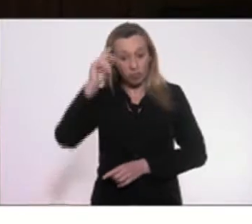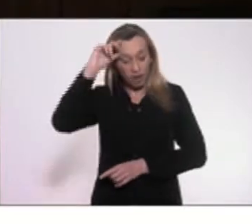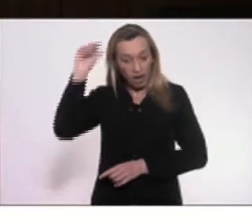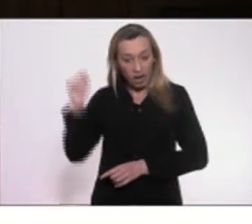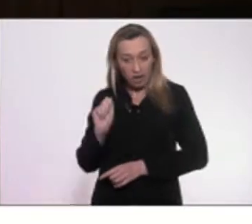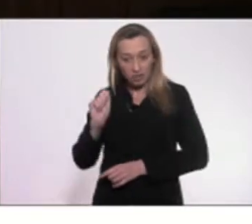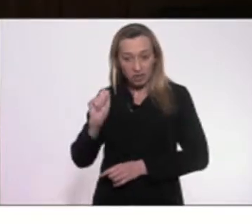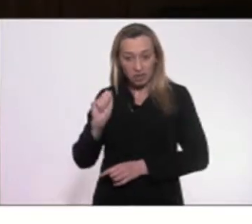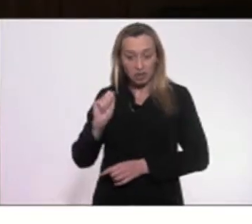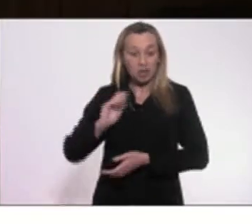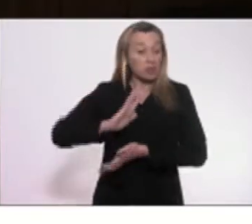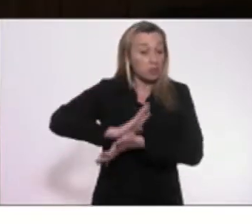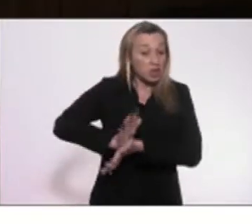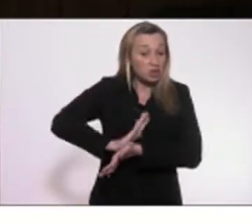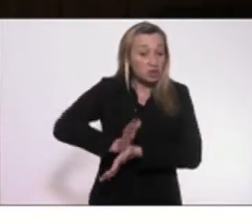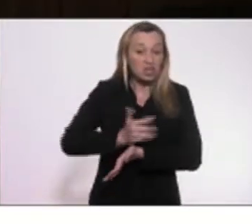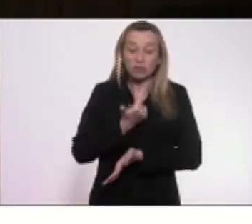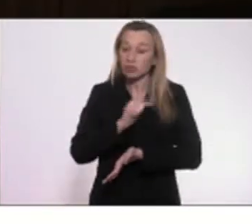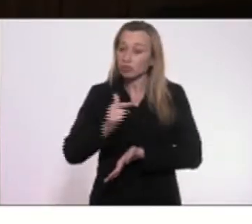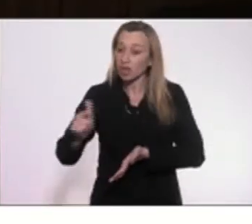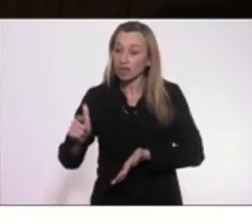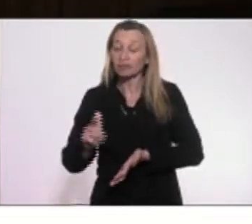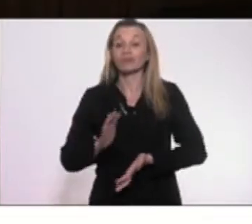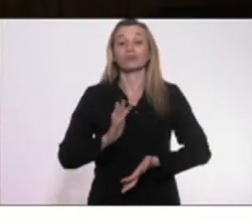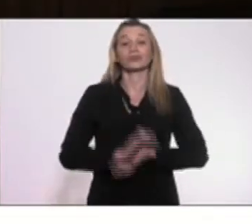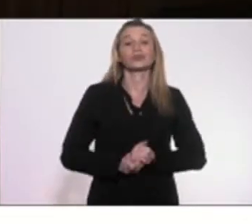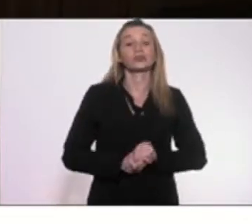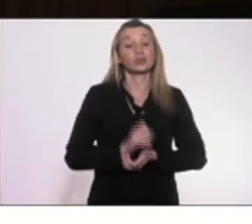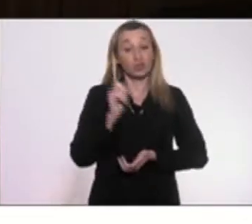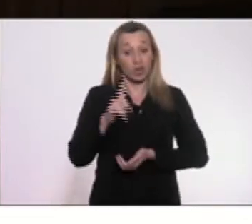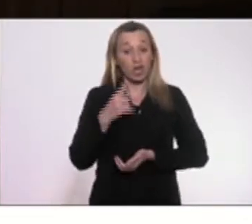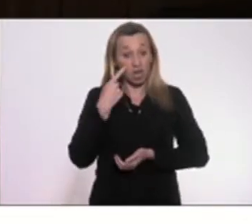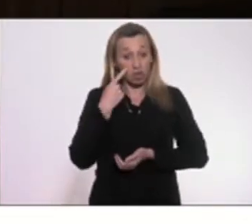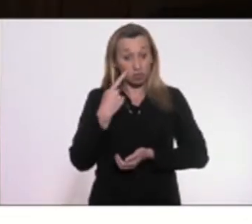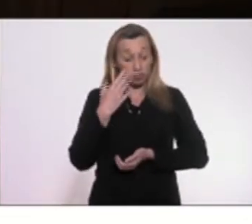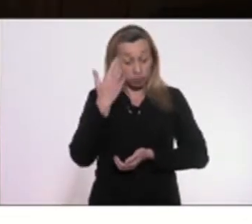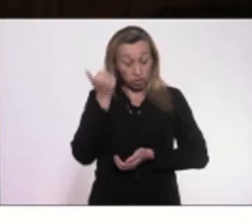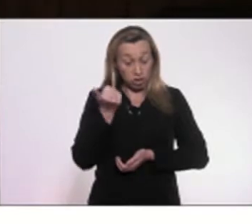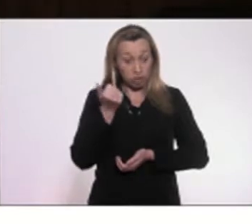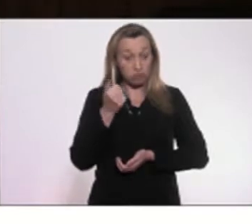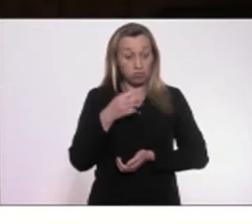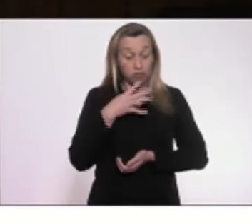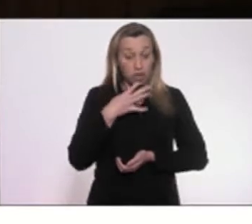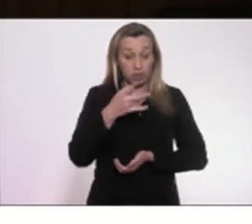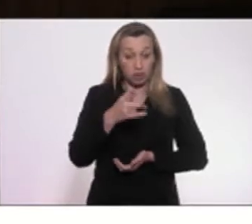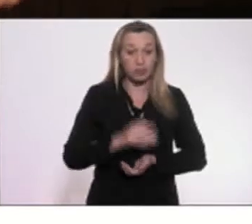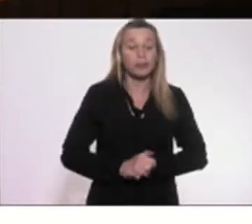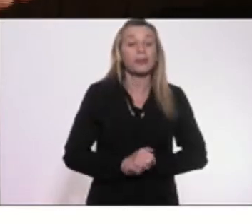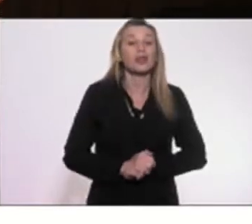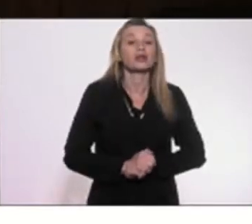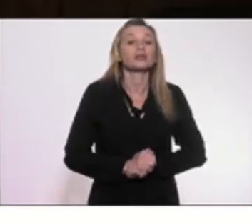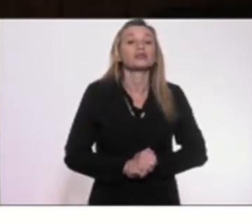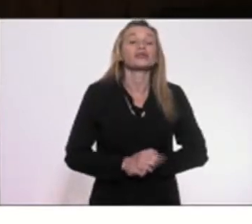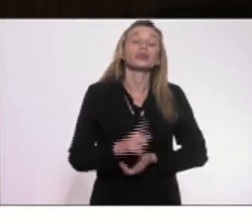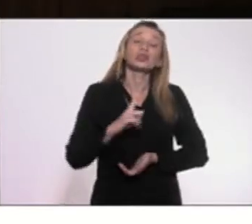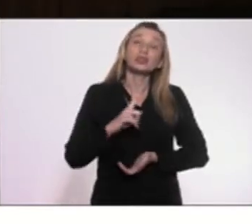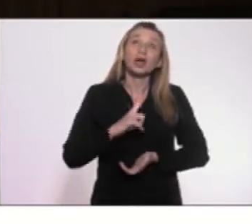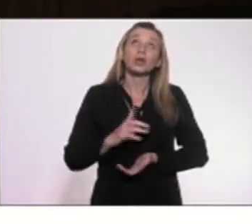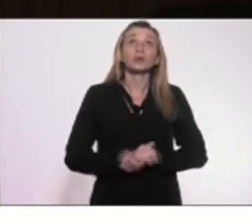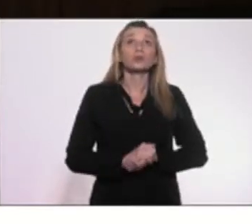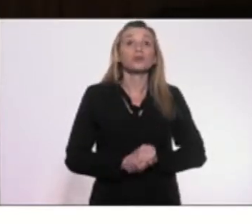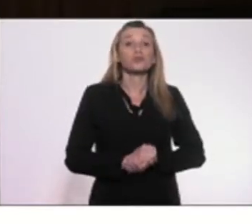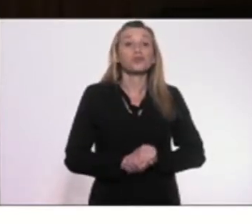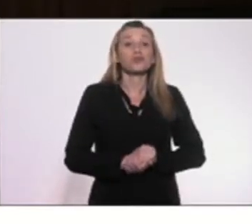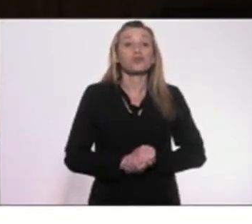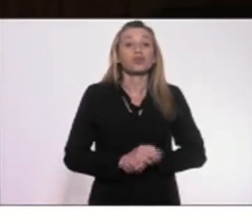existe. Tanto é, eu sei que Vossa Excelência conhece, que existe, tanto